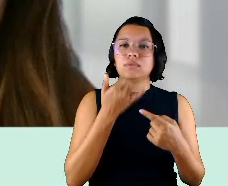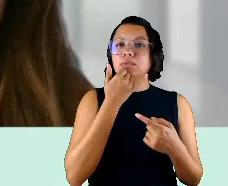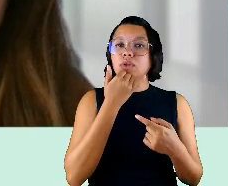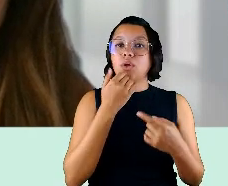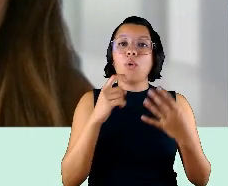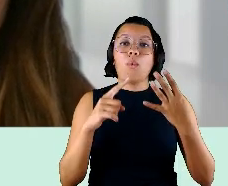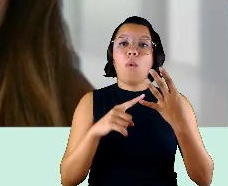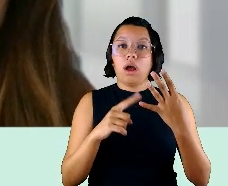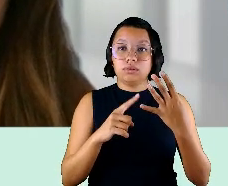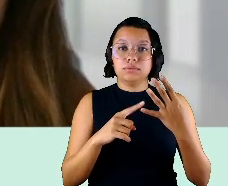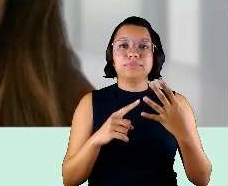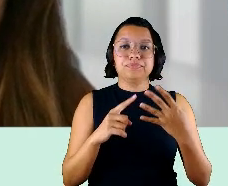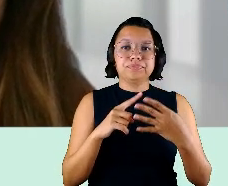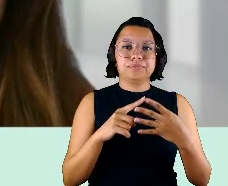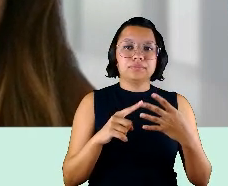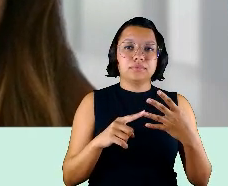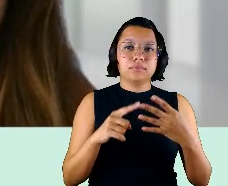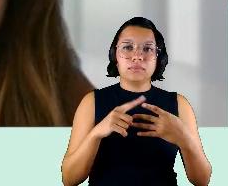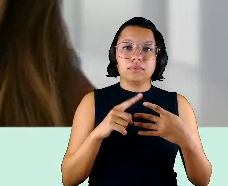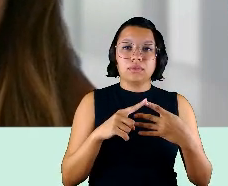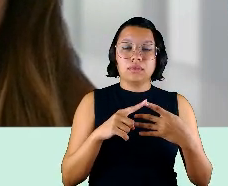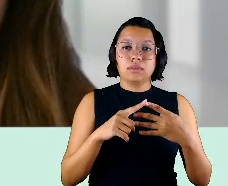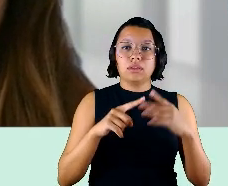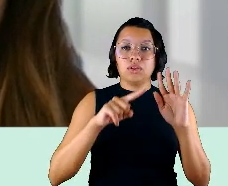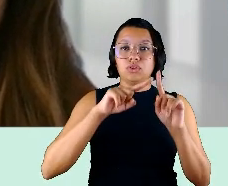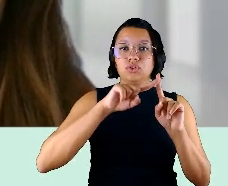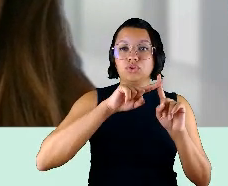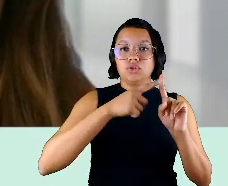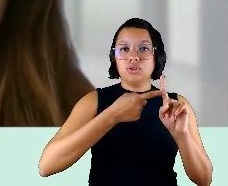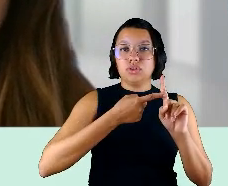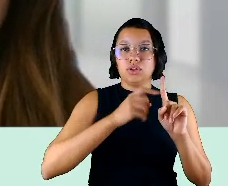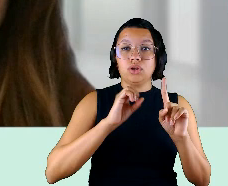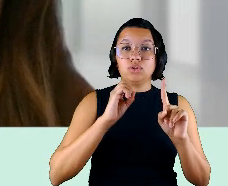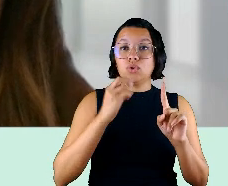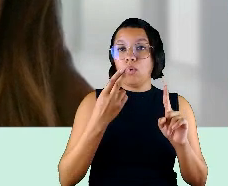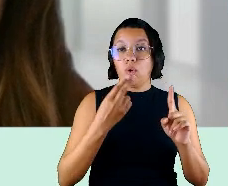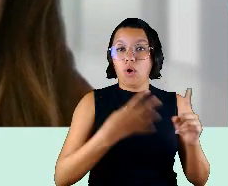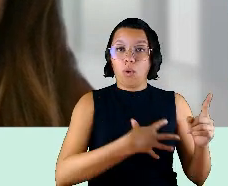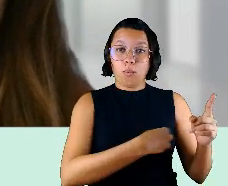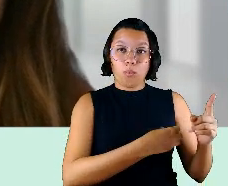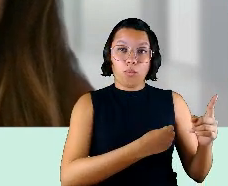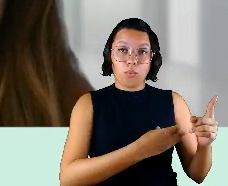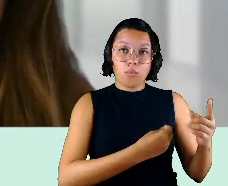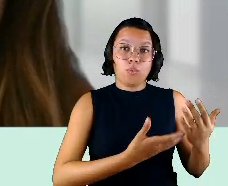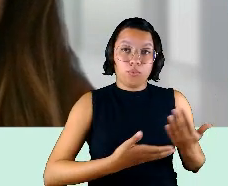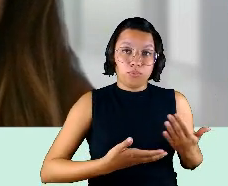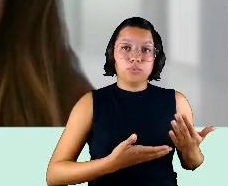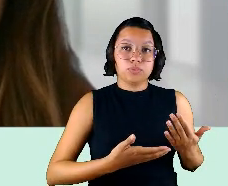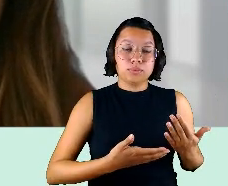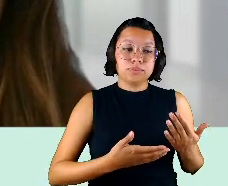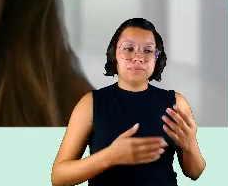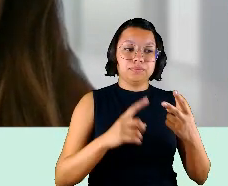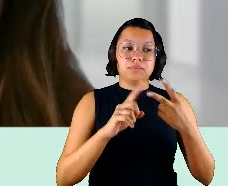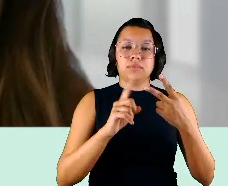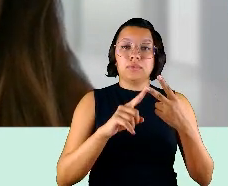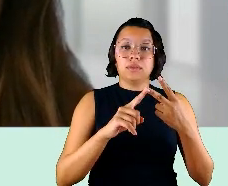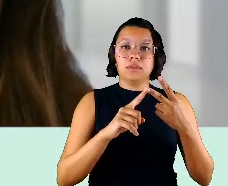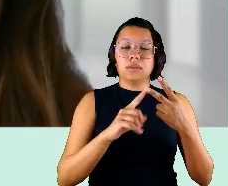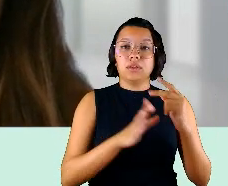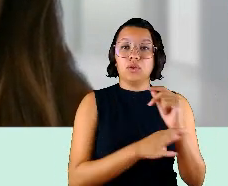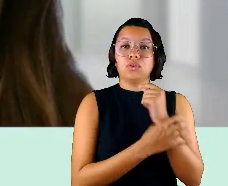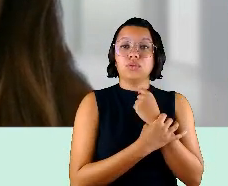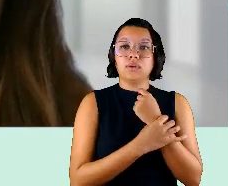4 hipóteses. Para gestantes ou lactantes, para preservar a segurança